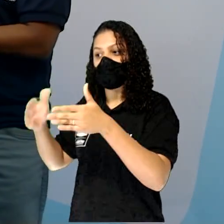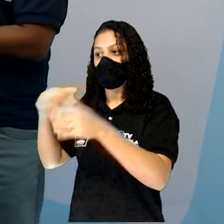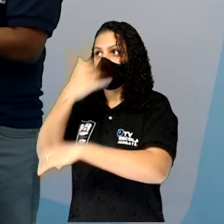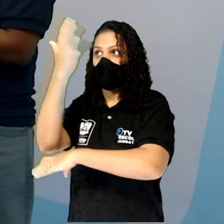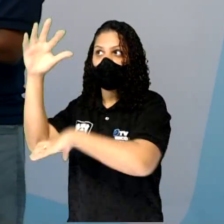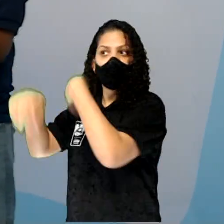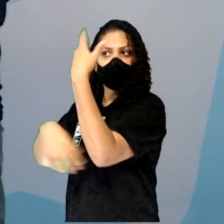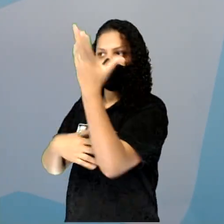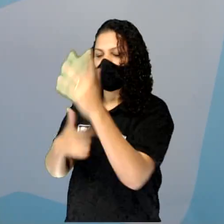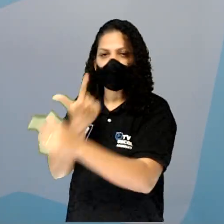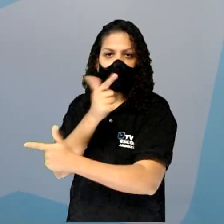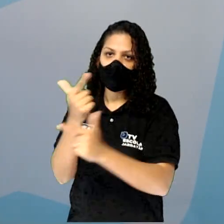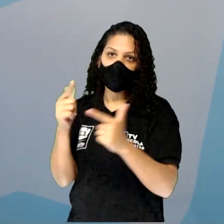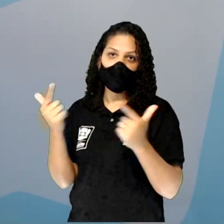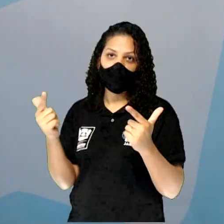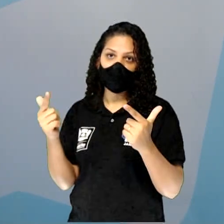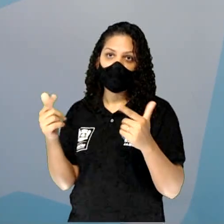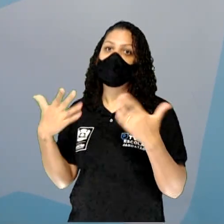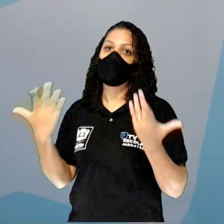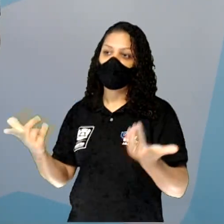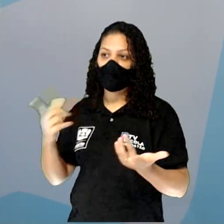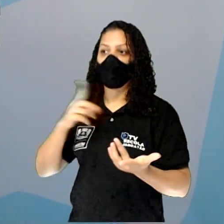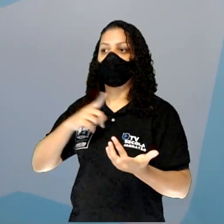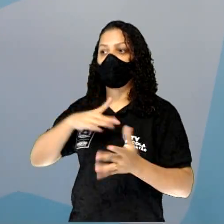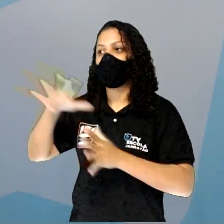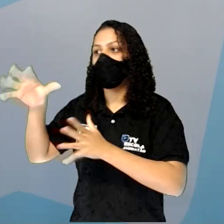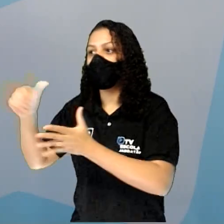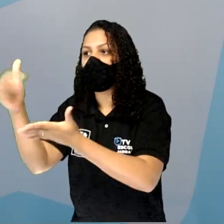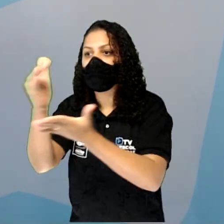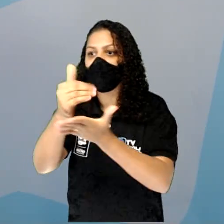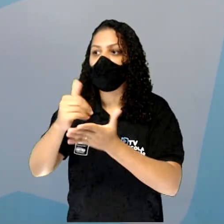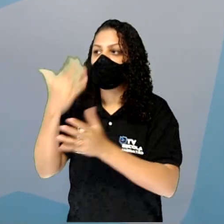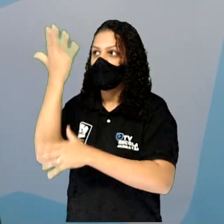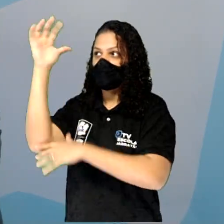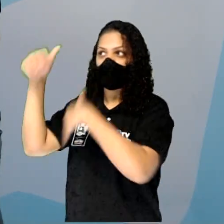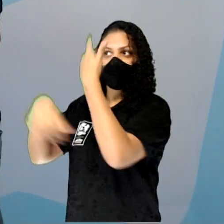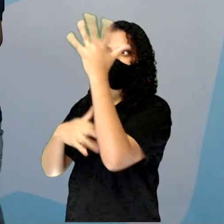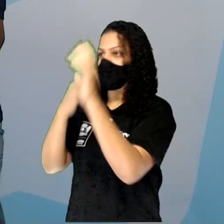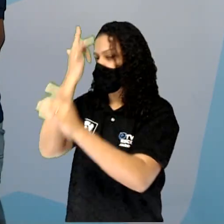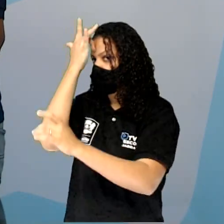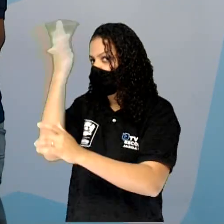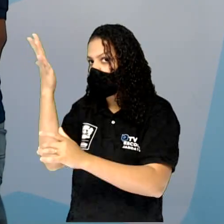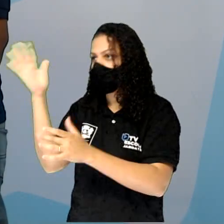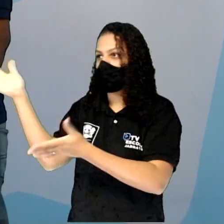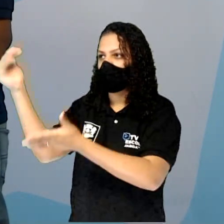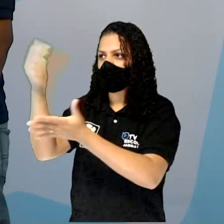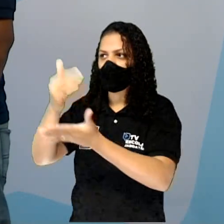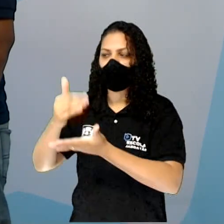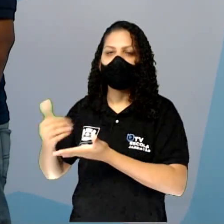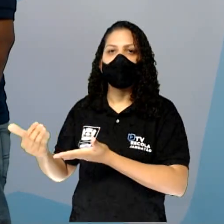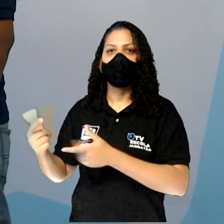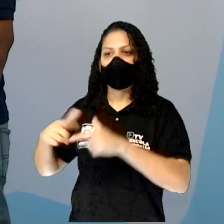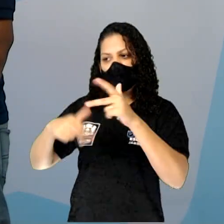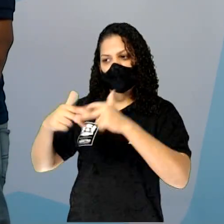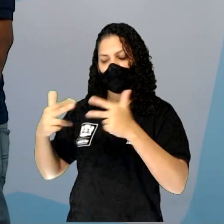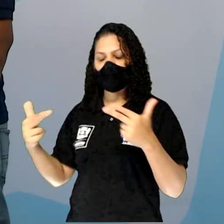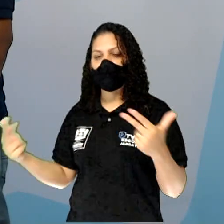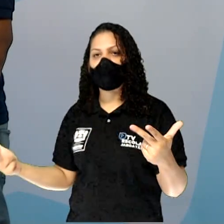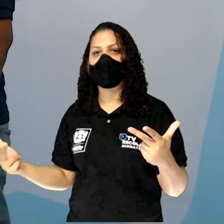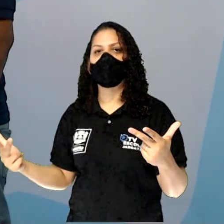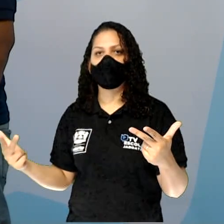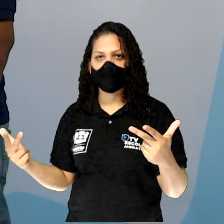aqui esse fácil acesso em matérias-primas. Amplo mercado consumidor, os próprios